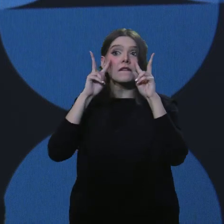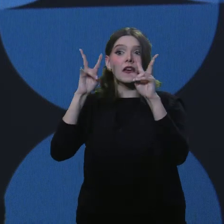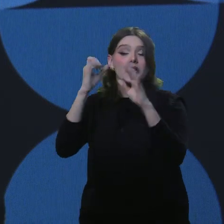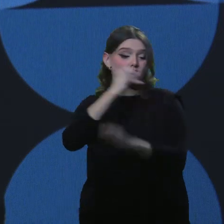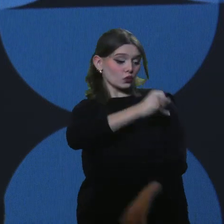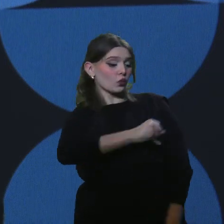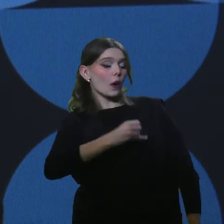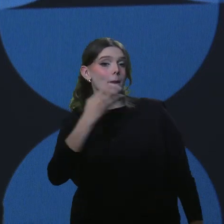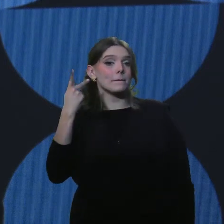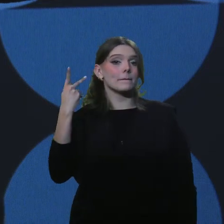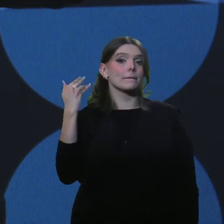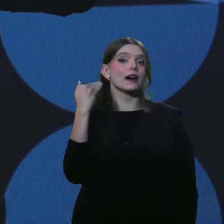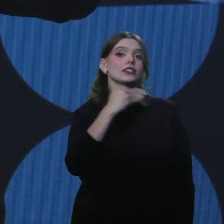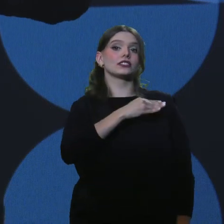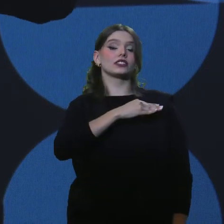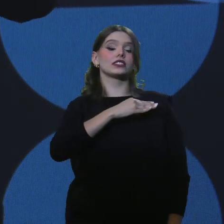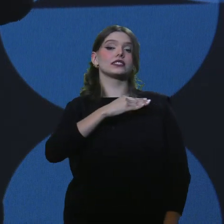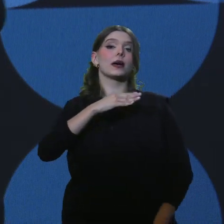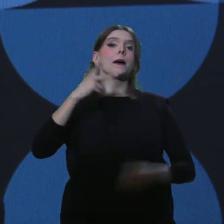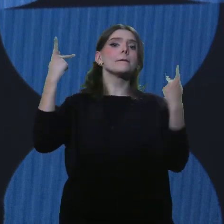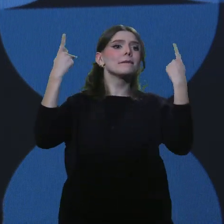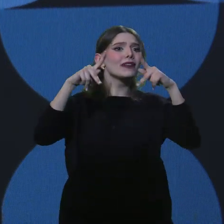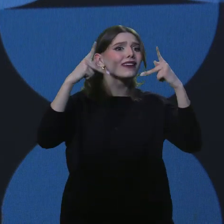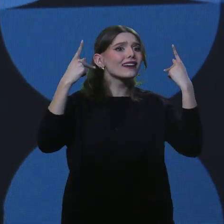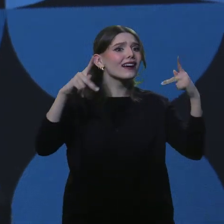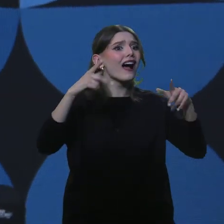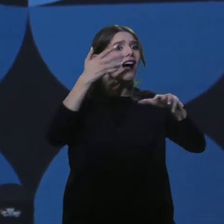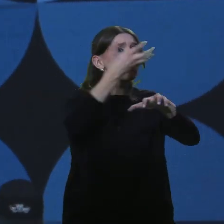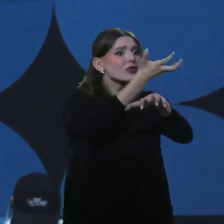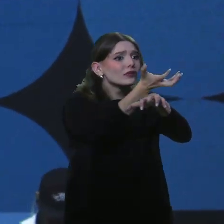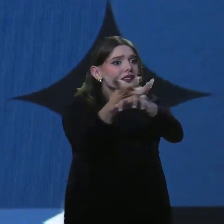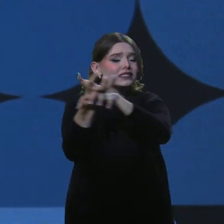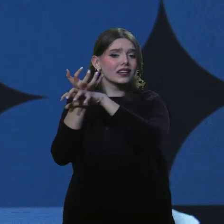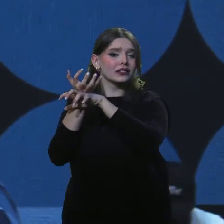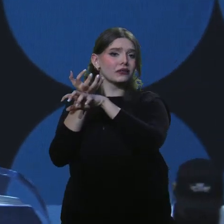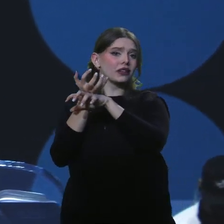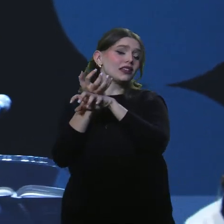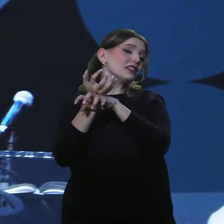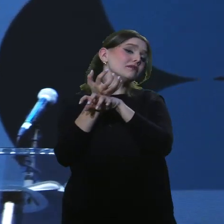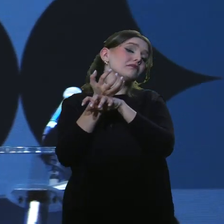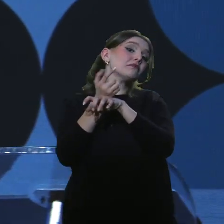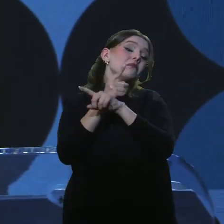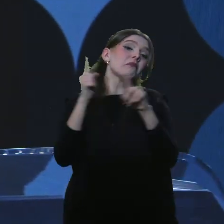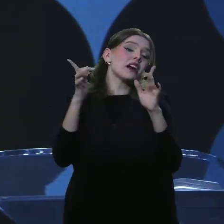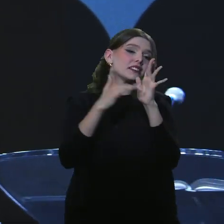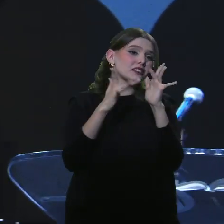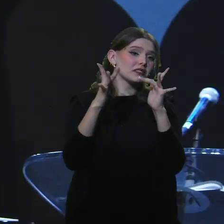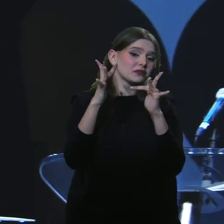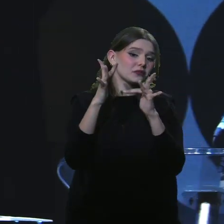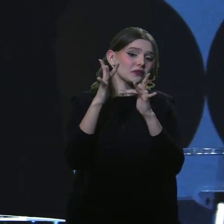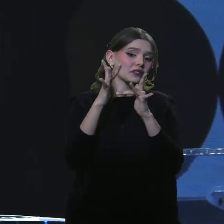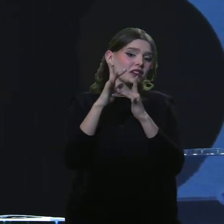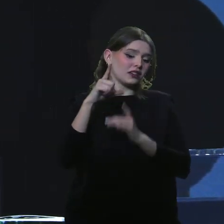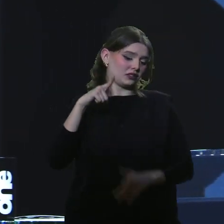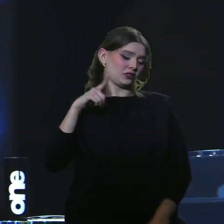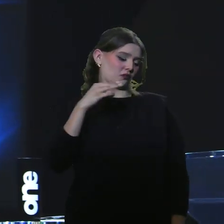deserto. Enquanto Jesus ainda não tinha um ministério desse tamanho.